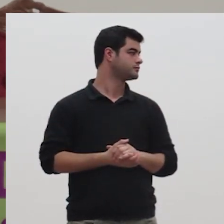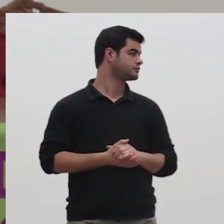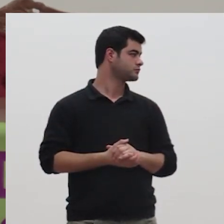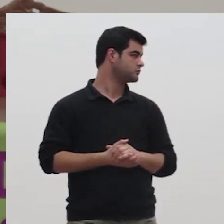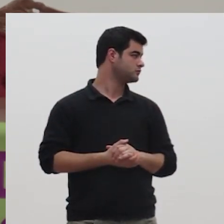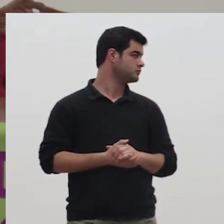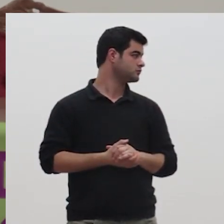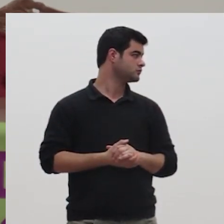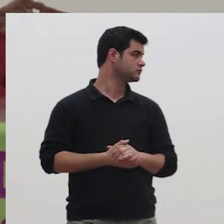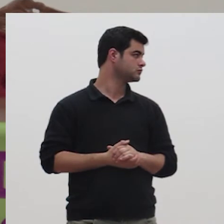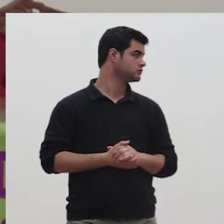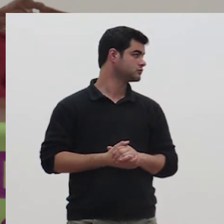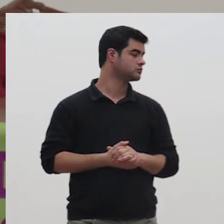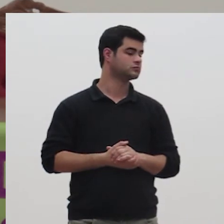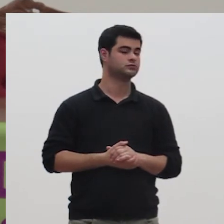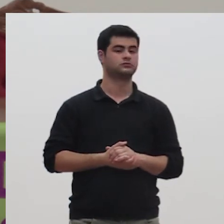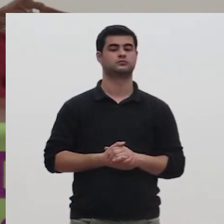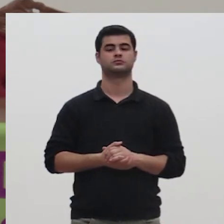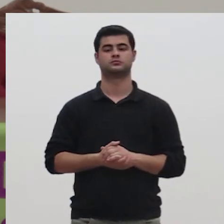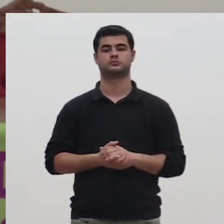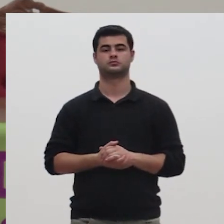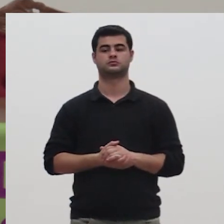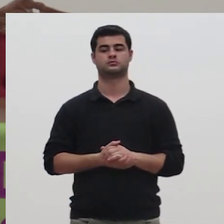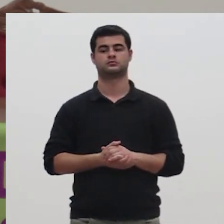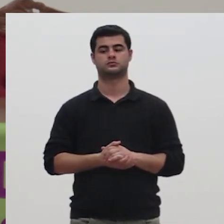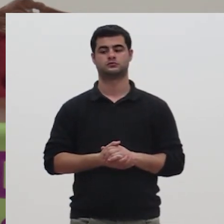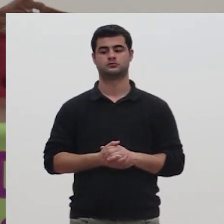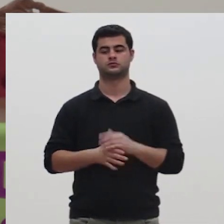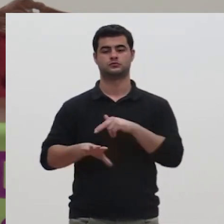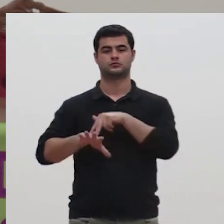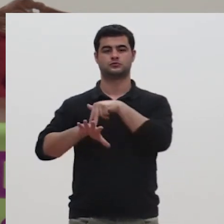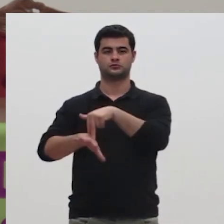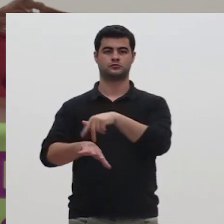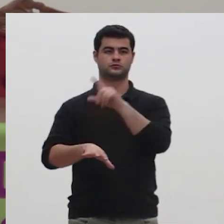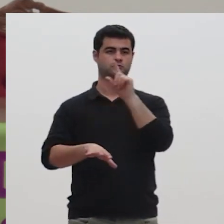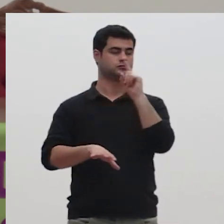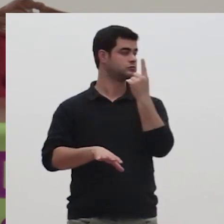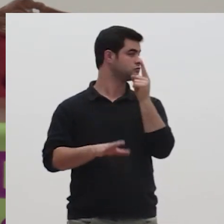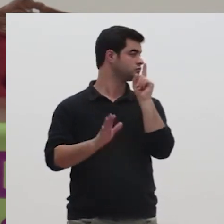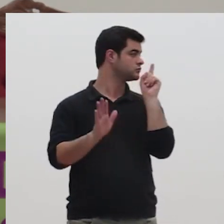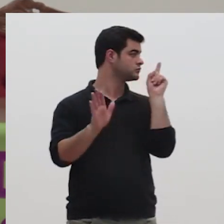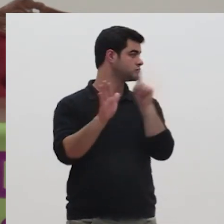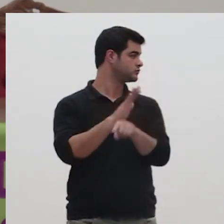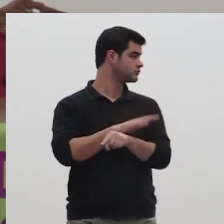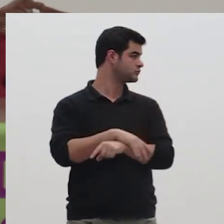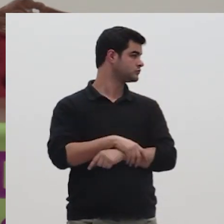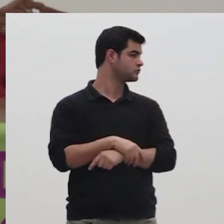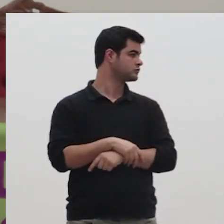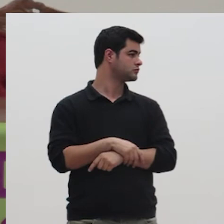Dei a chapa 1, que vai fazer a pergunta. É sobre infraestrutura.